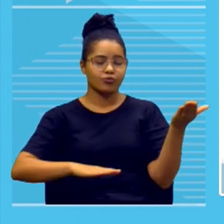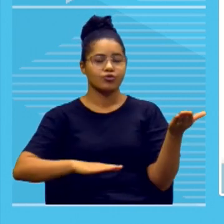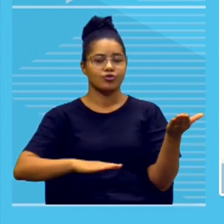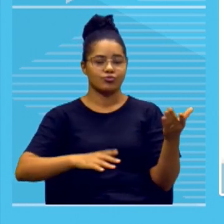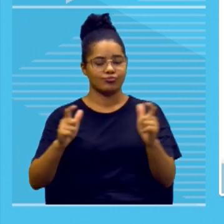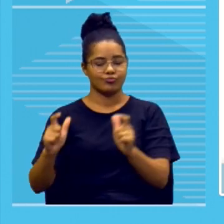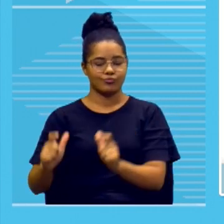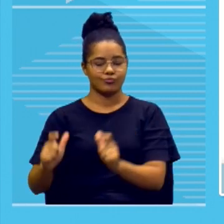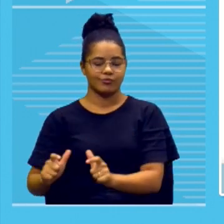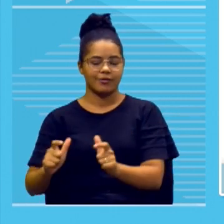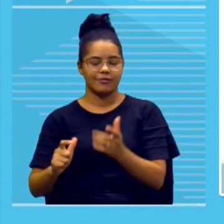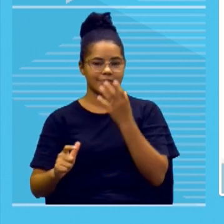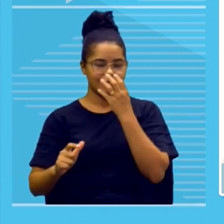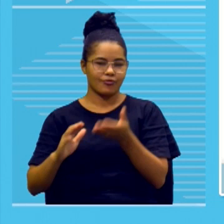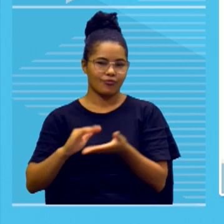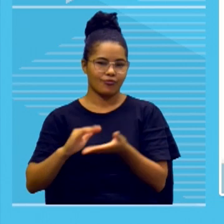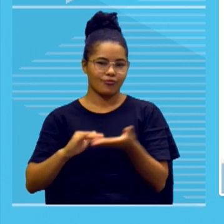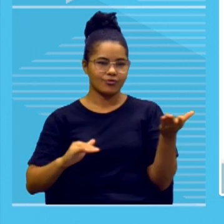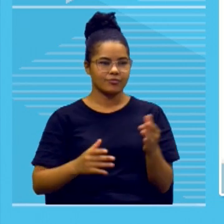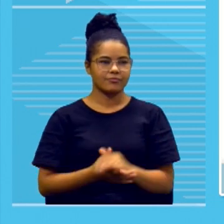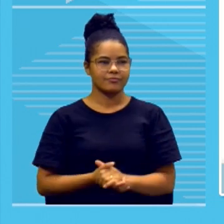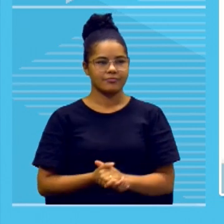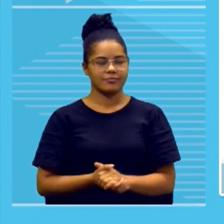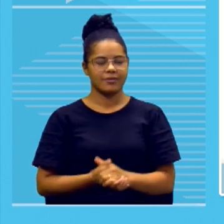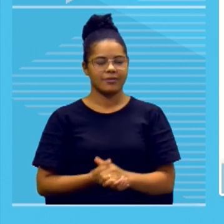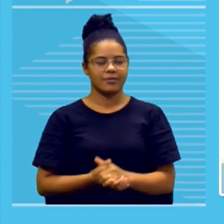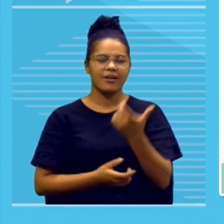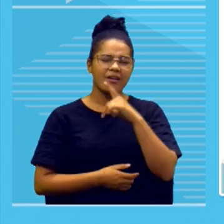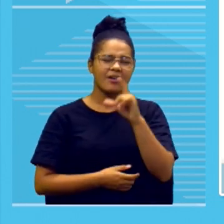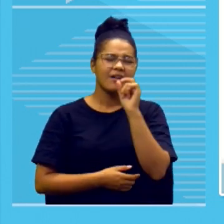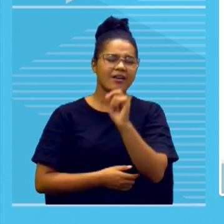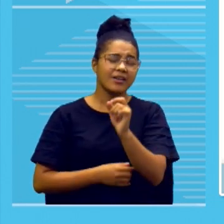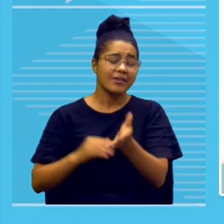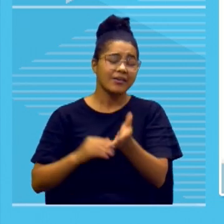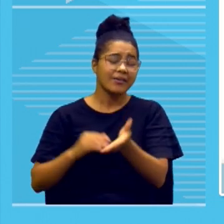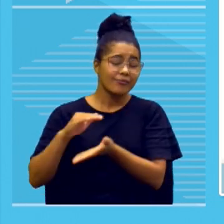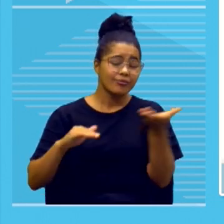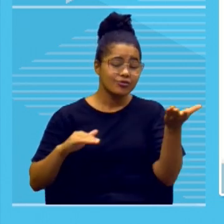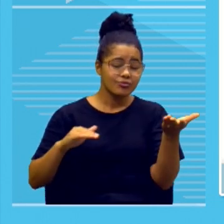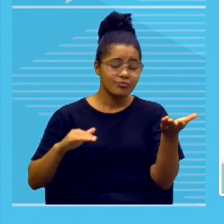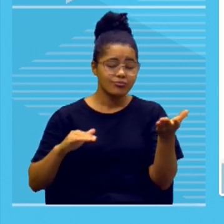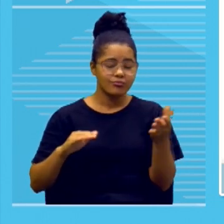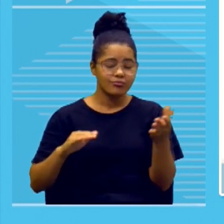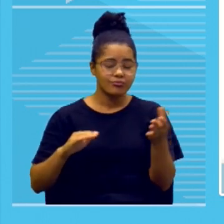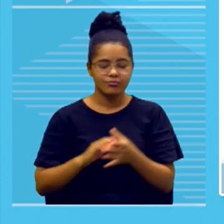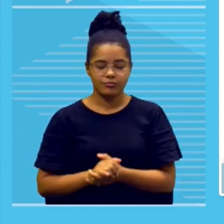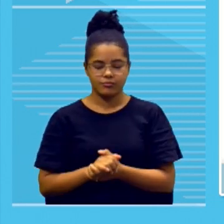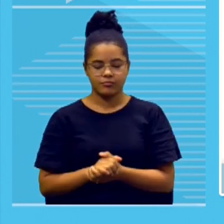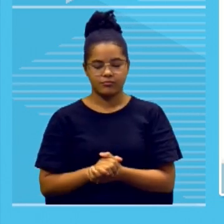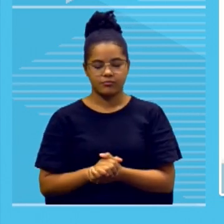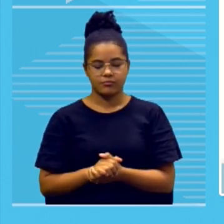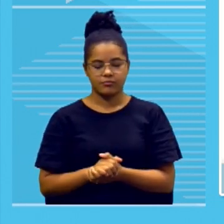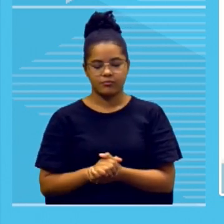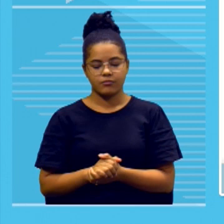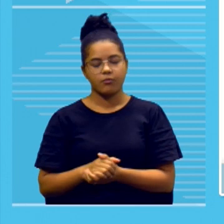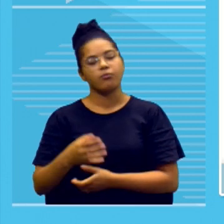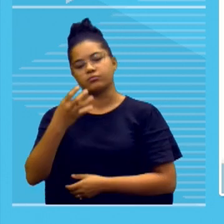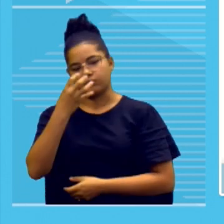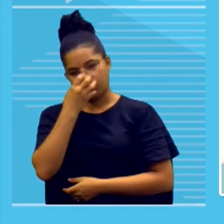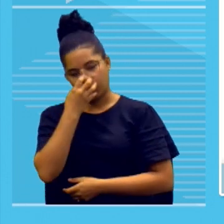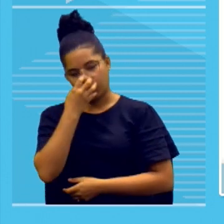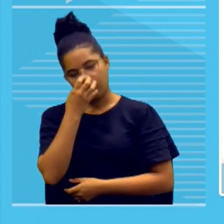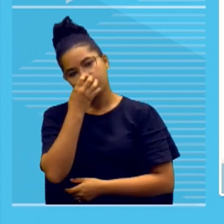é só fazer a perguntinha para a oração. Quem é que... Para o verbo. Quem é que fugiu?